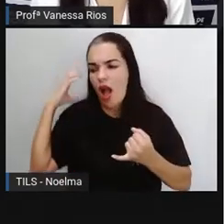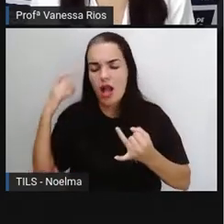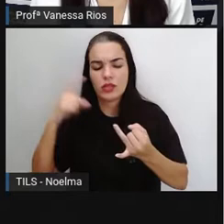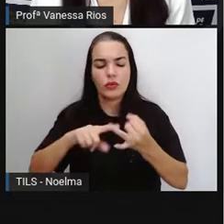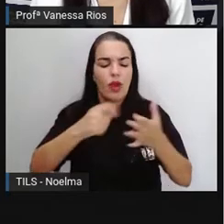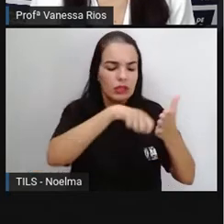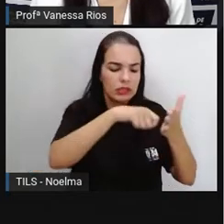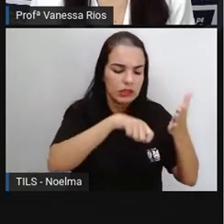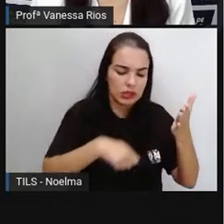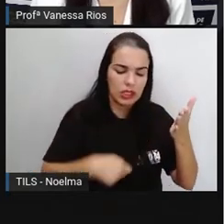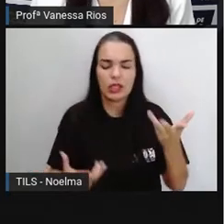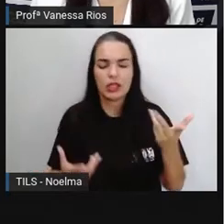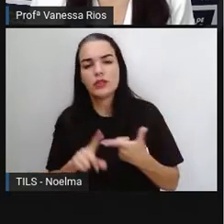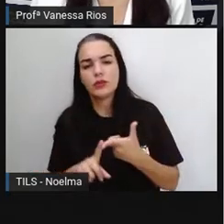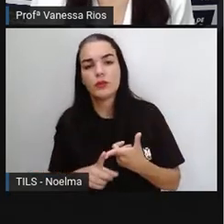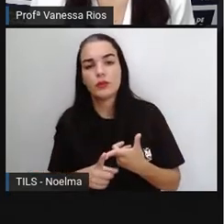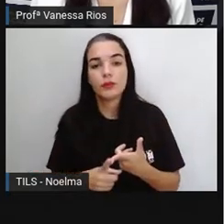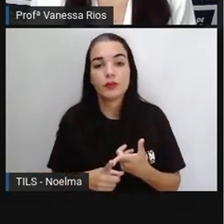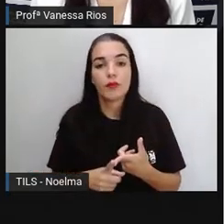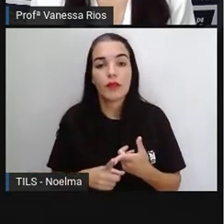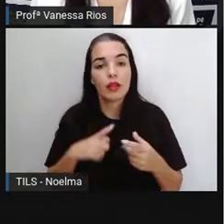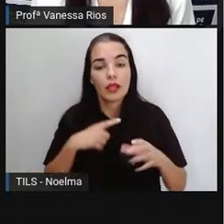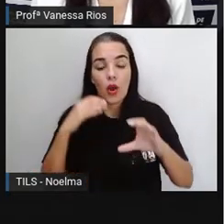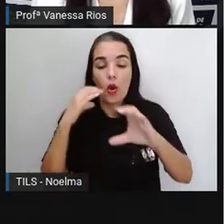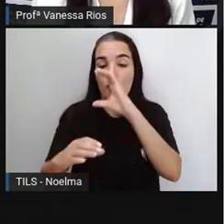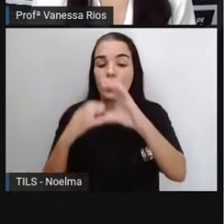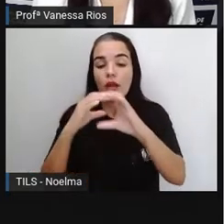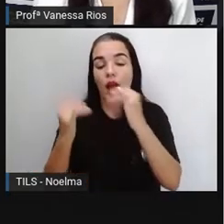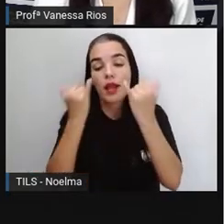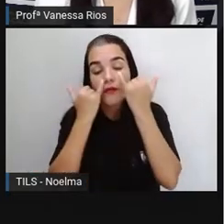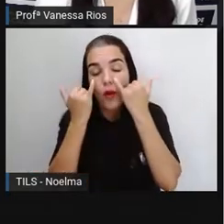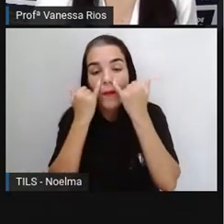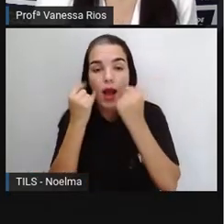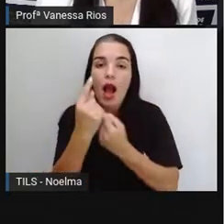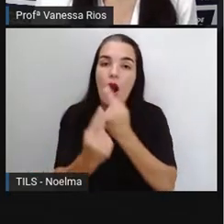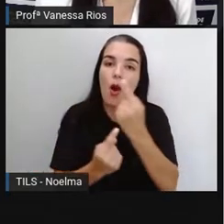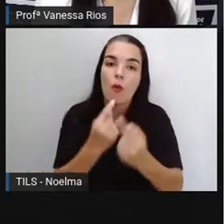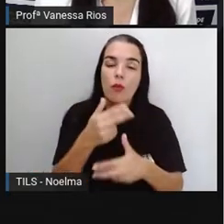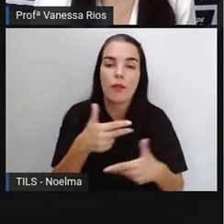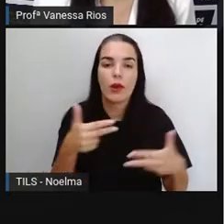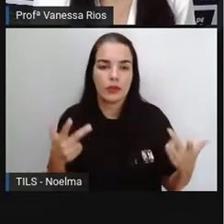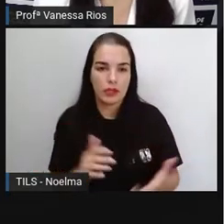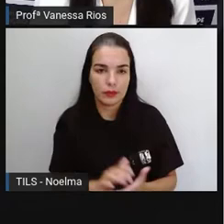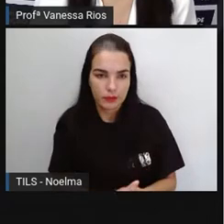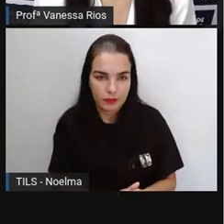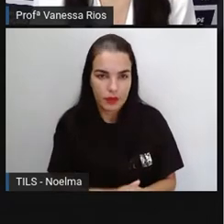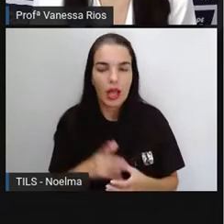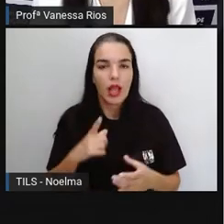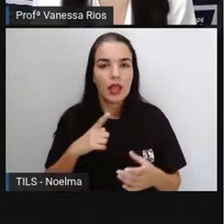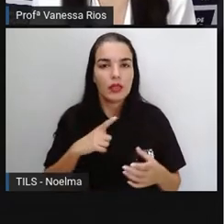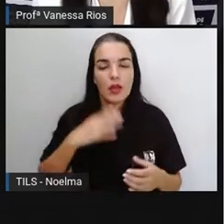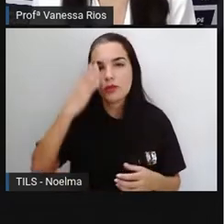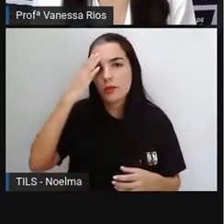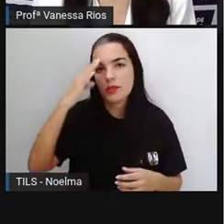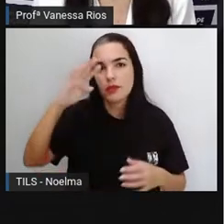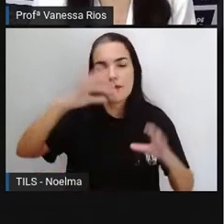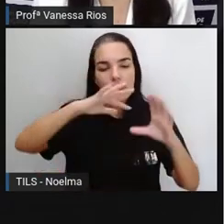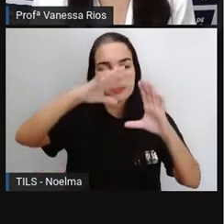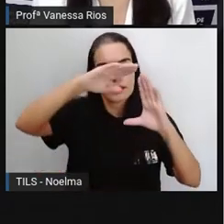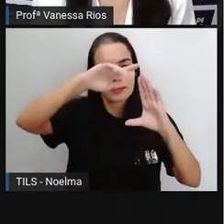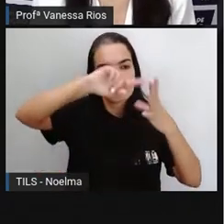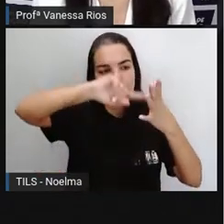comunicar, informar sobre algo. E entre aí os principais textos jornalísticos, a gente pode observar a